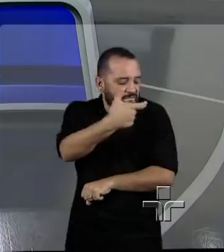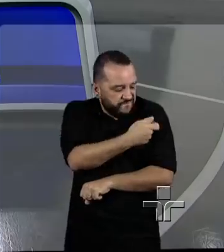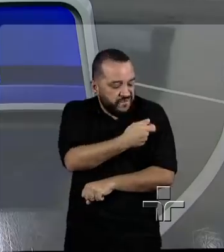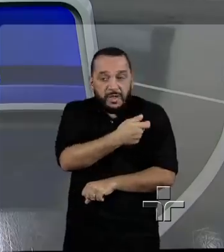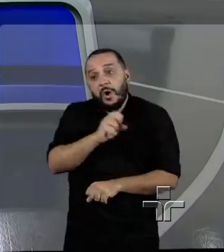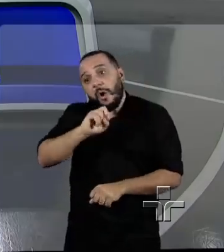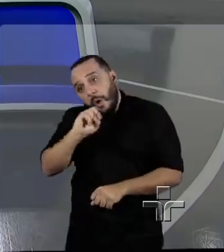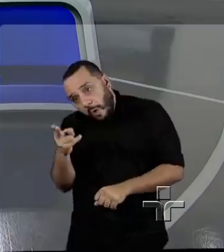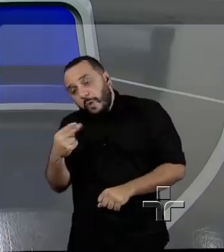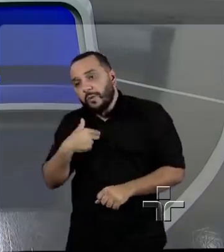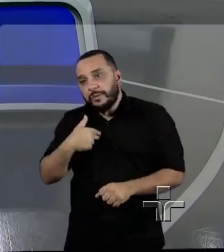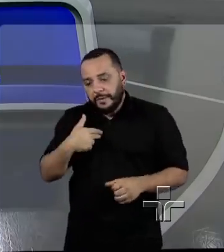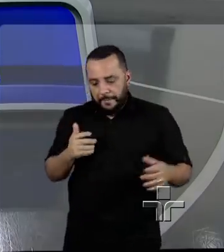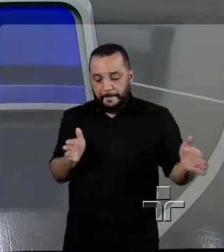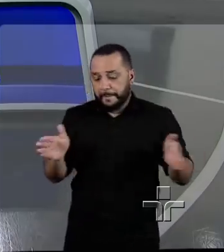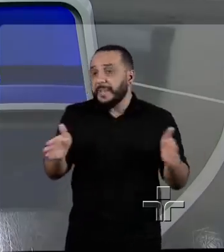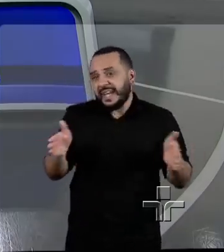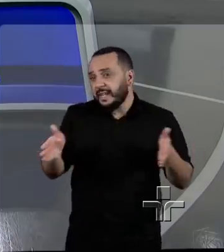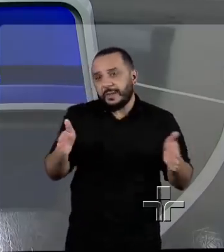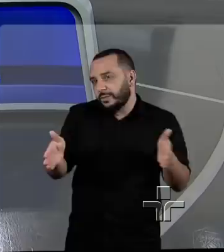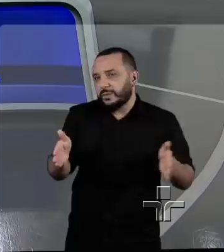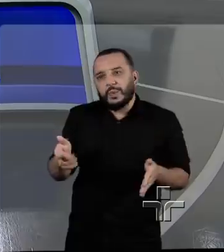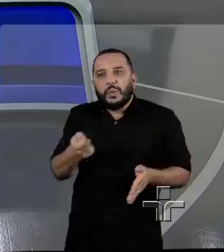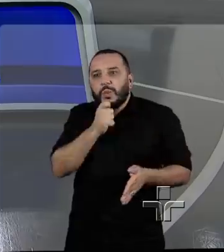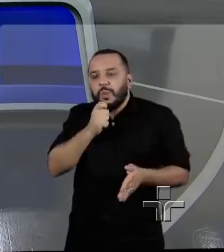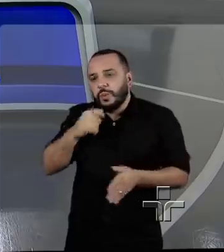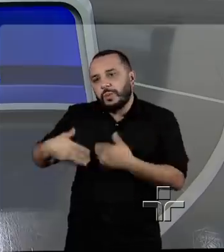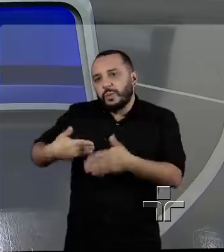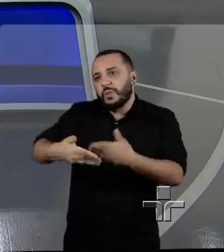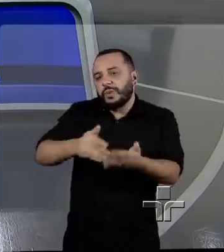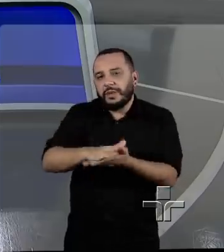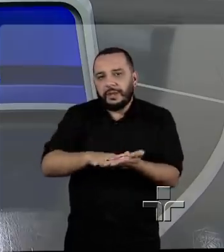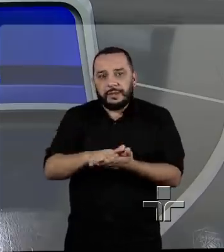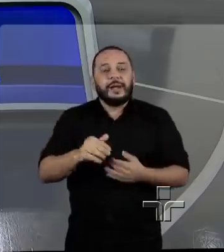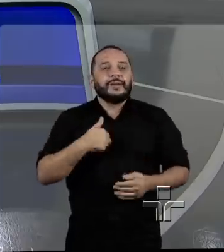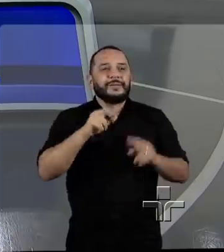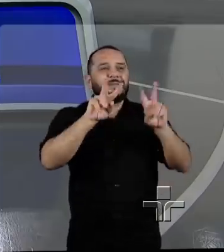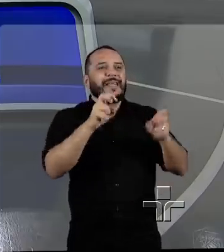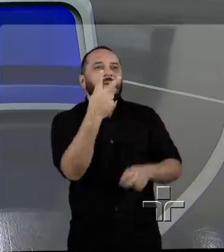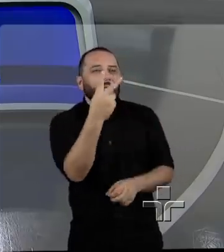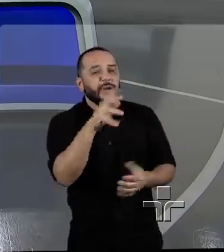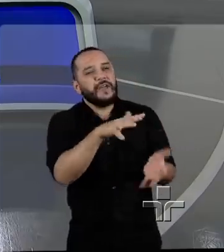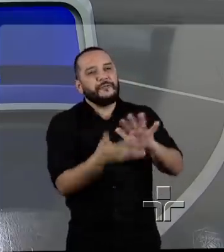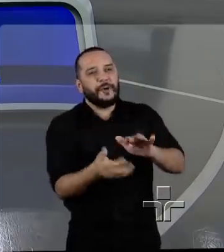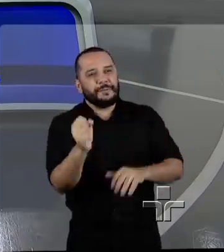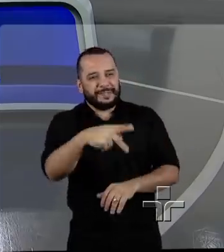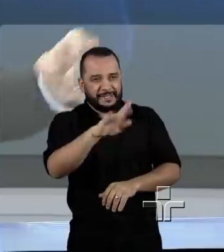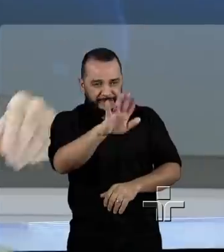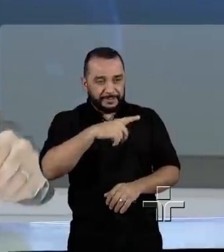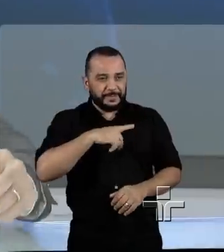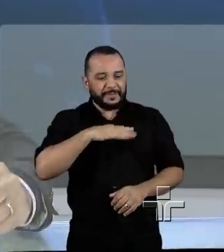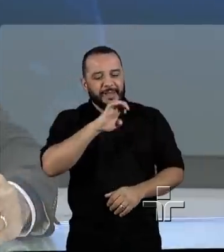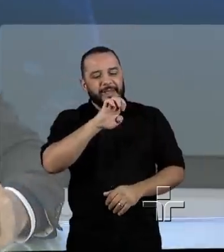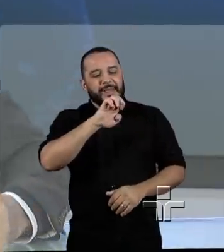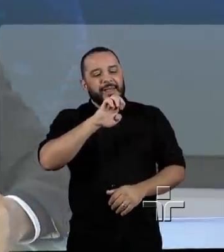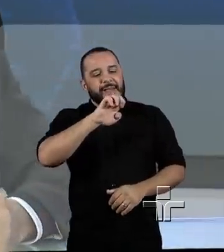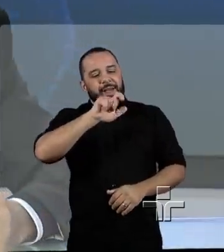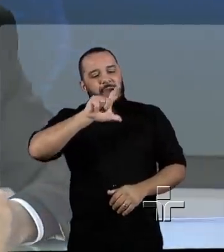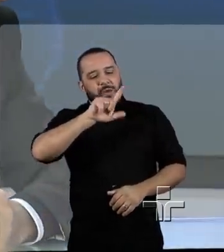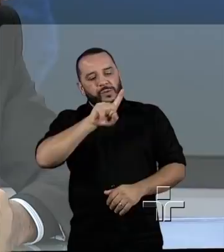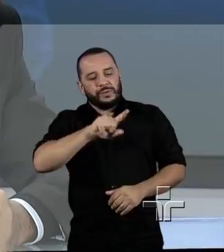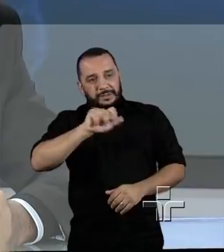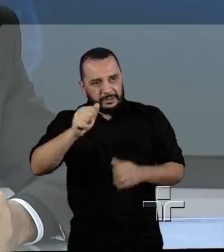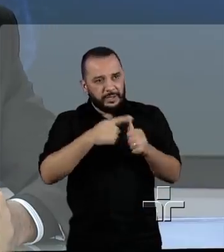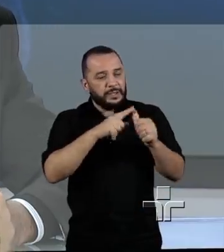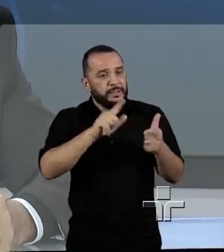bem, Capaz, vamos lá. Vamos lá, vou pegar as duas que falam sobre reforma. Toda a relação do Bolsonaro, né? Tanto a Elza como o professor Zé Du,